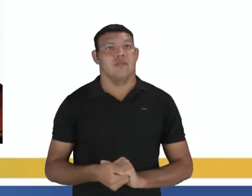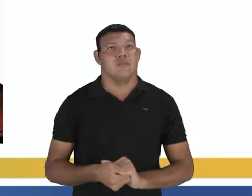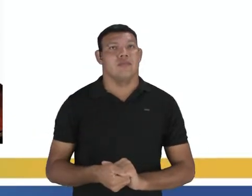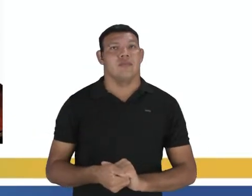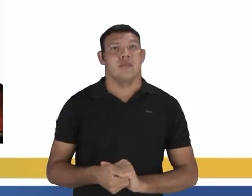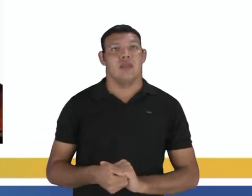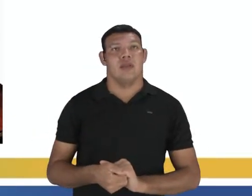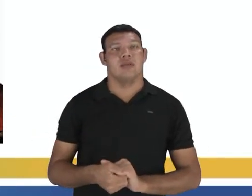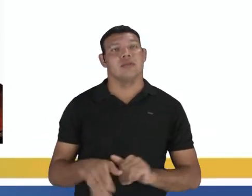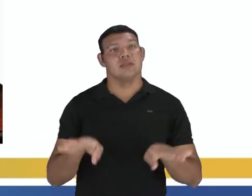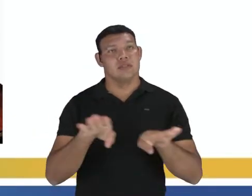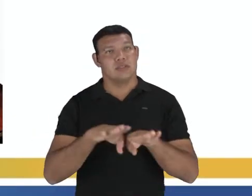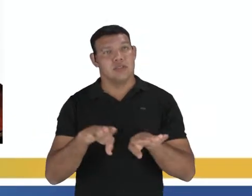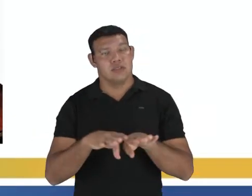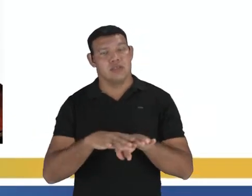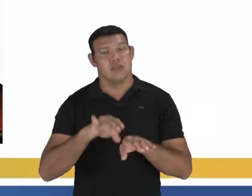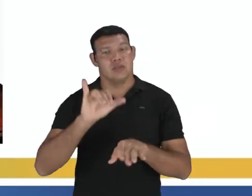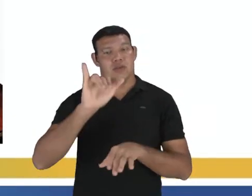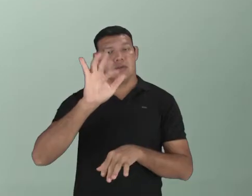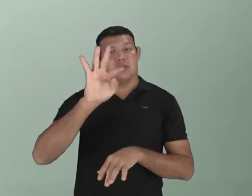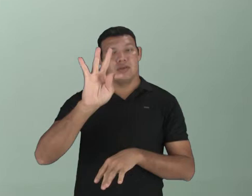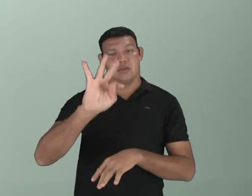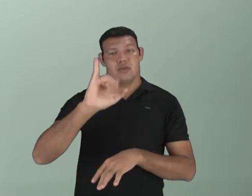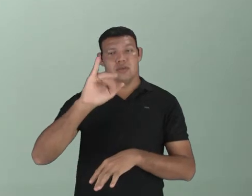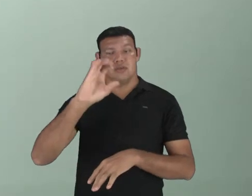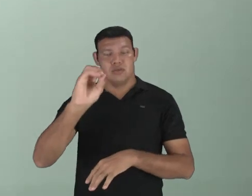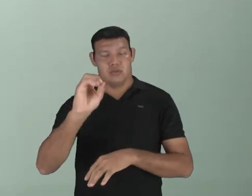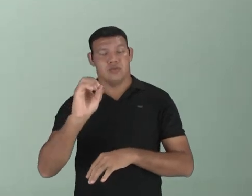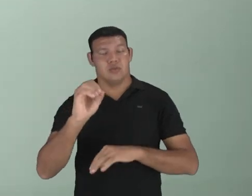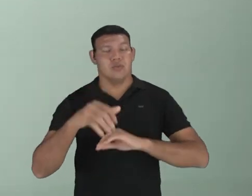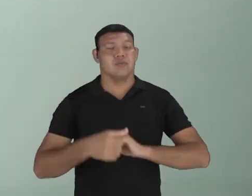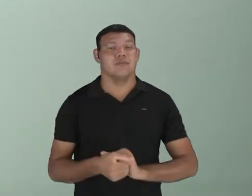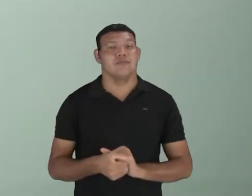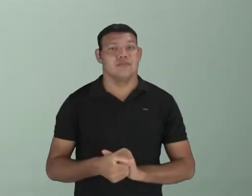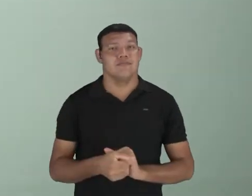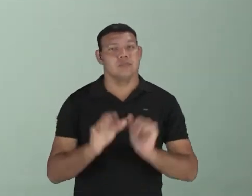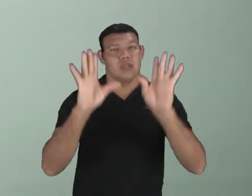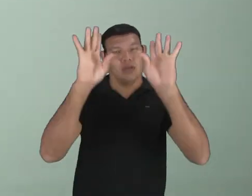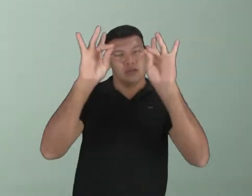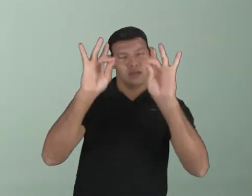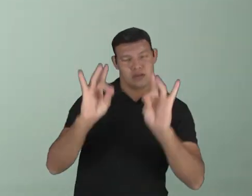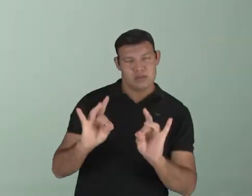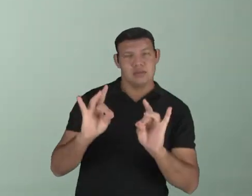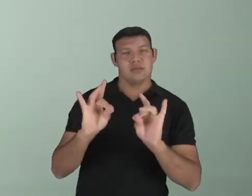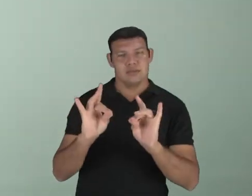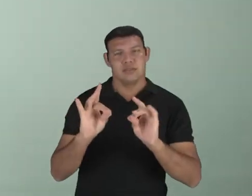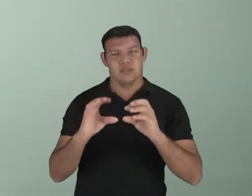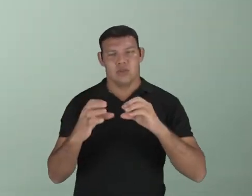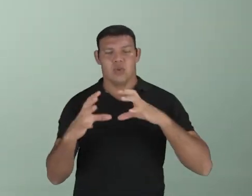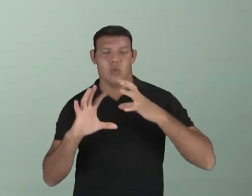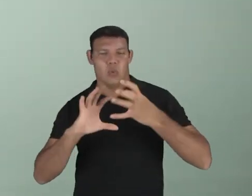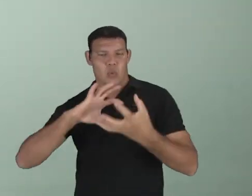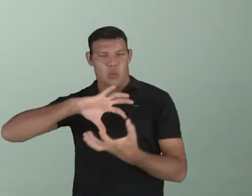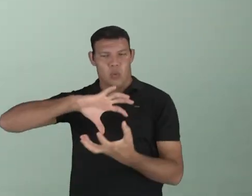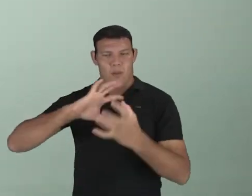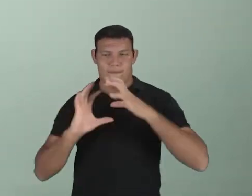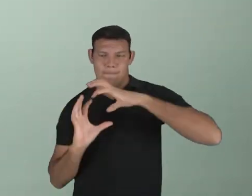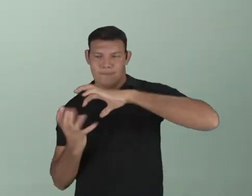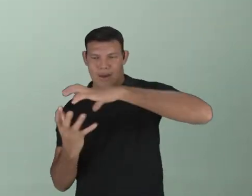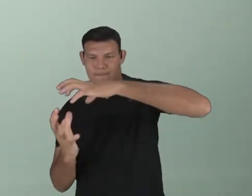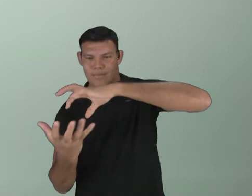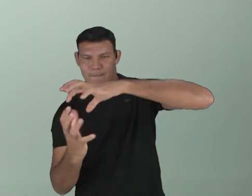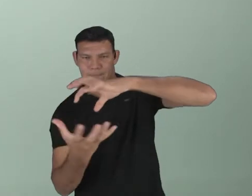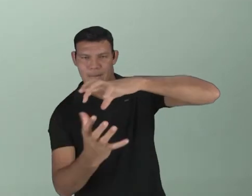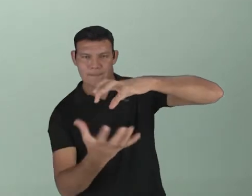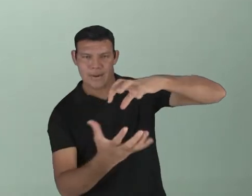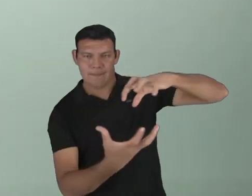propôs também o seu modelo de sistema, né, para descrição desses corpos, ou das órbitas desses corpos no sistema,